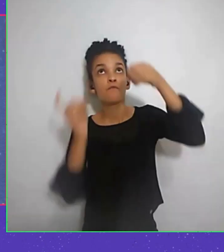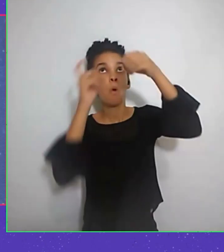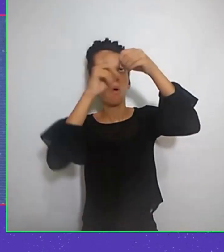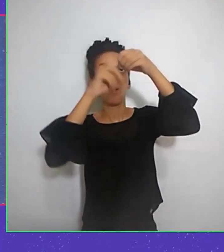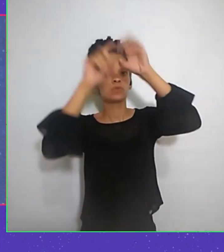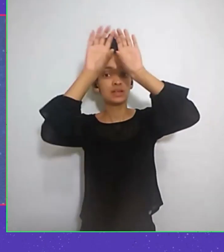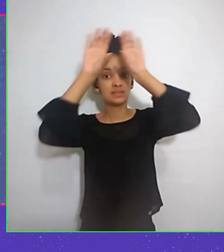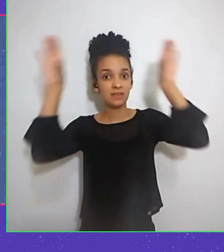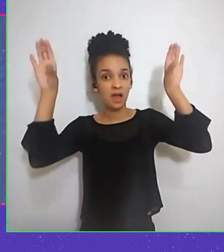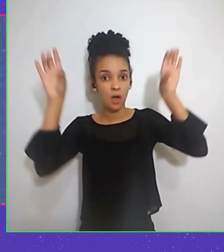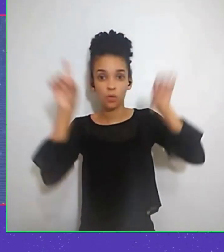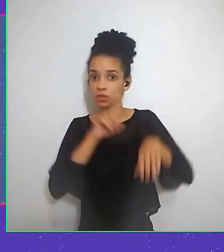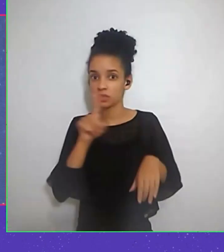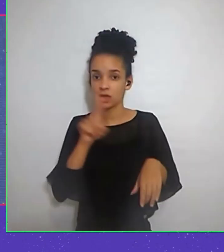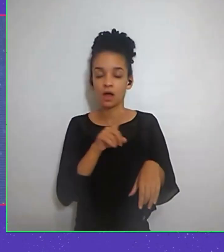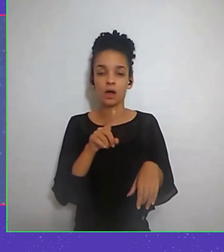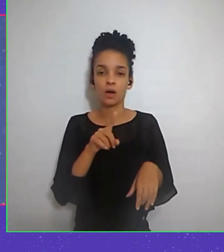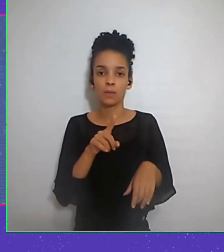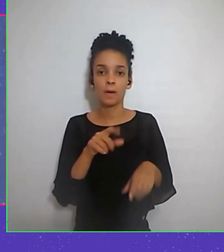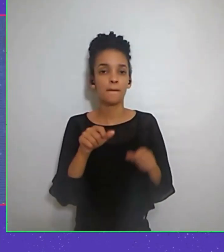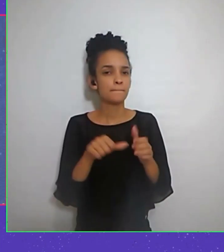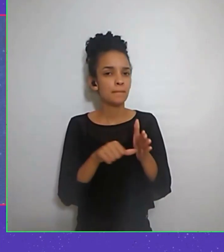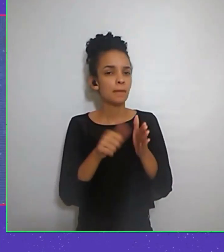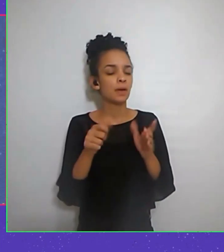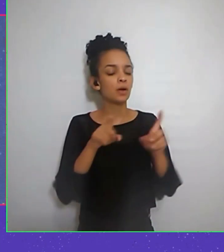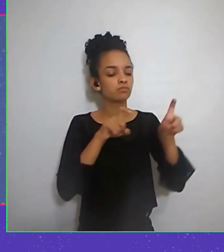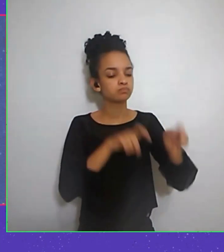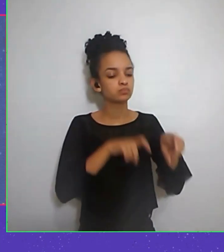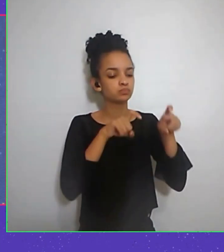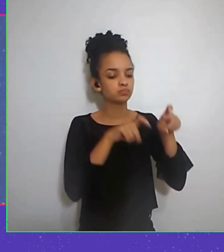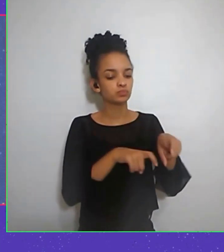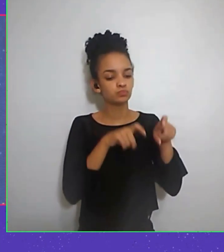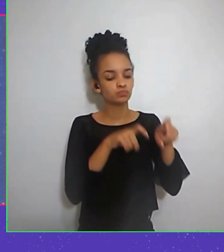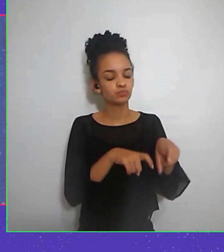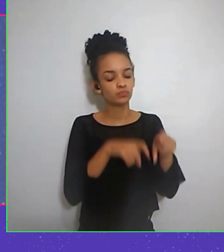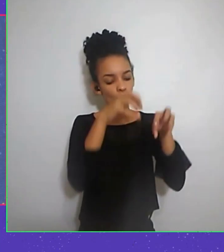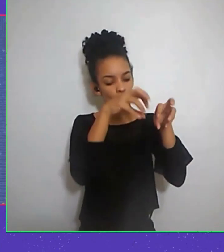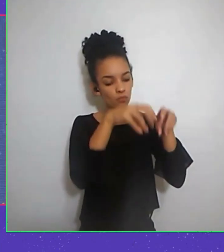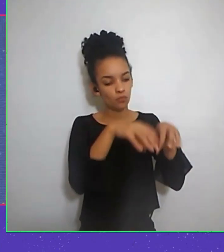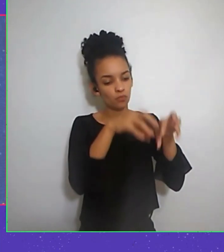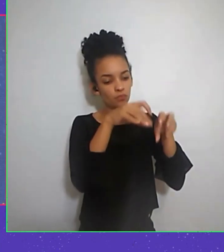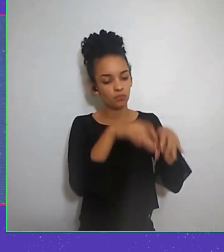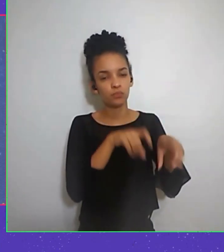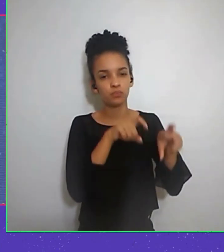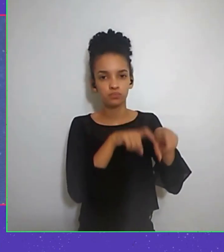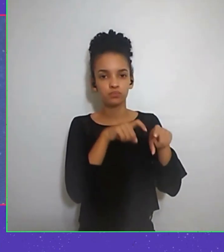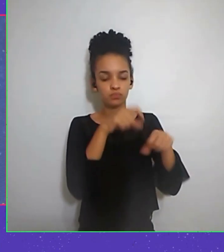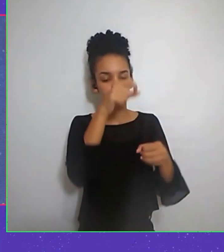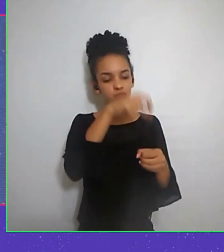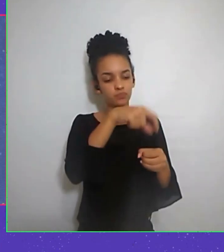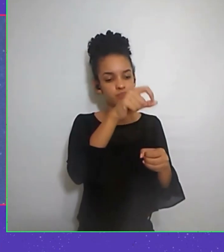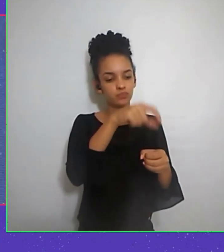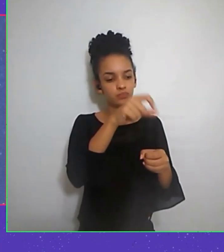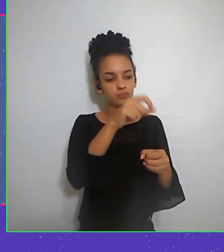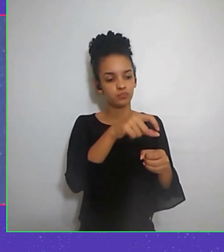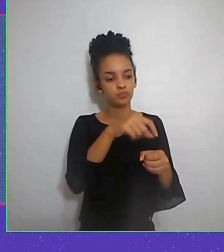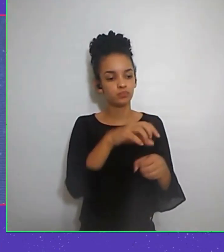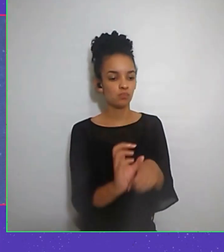e a fecundem, e a façam brotar, para dar semente ao semeador, e pão ao que